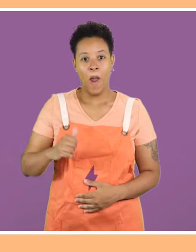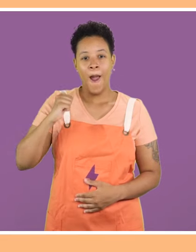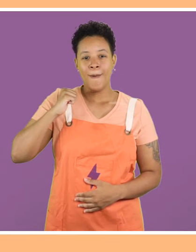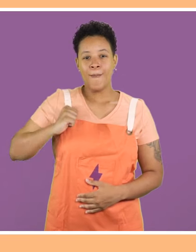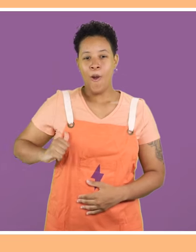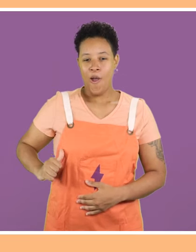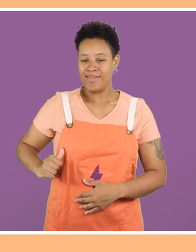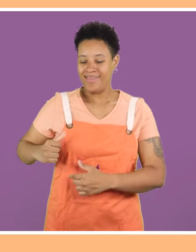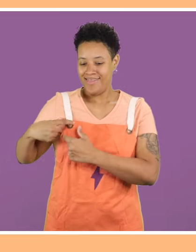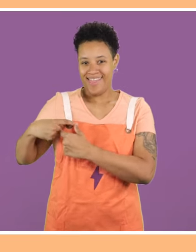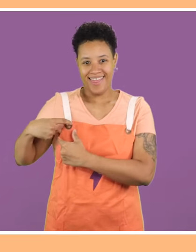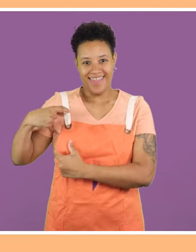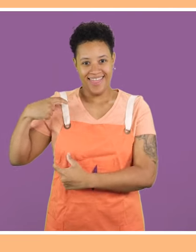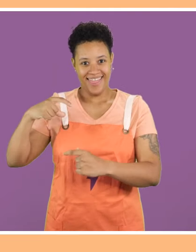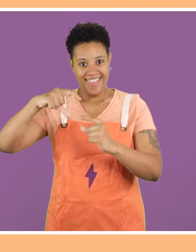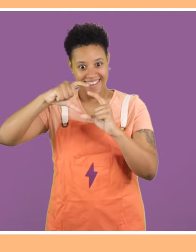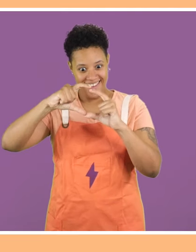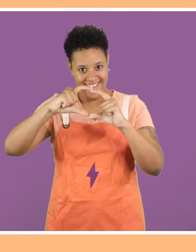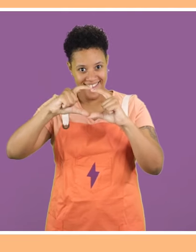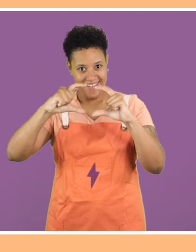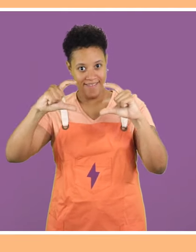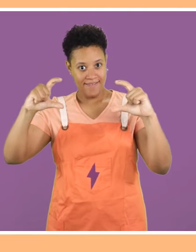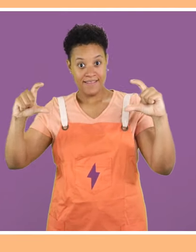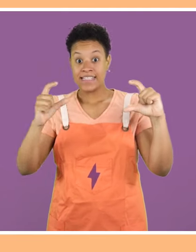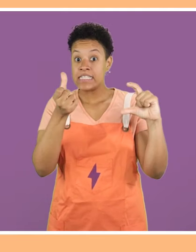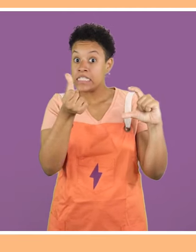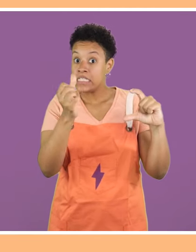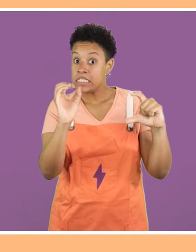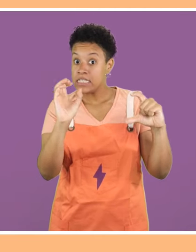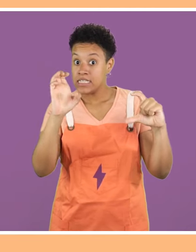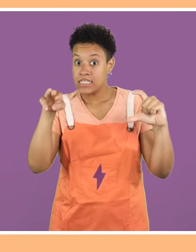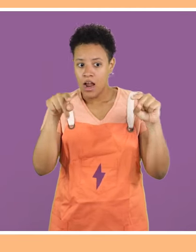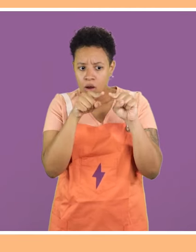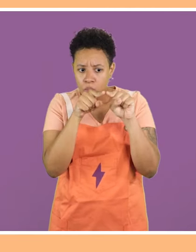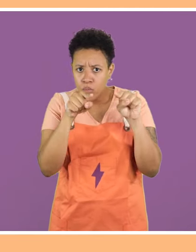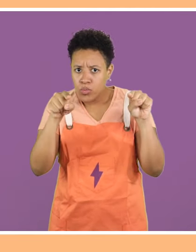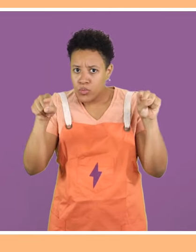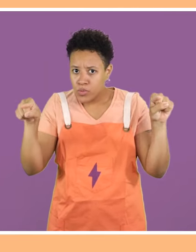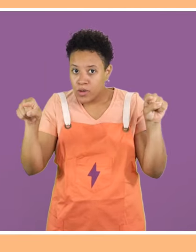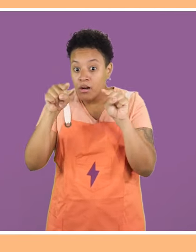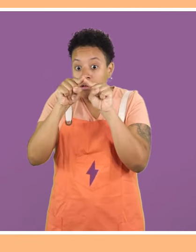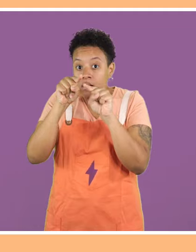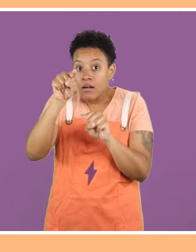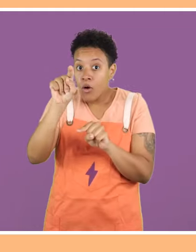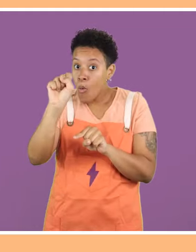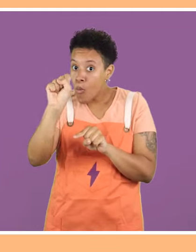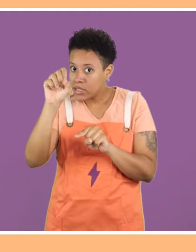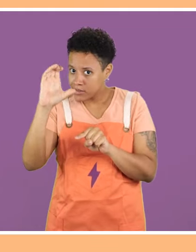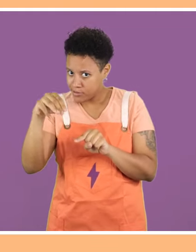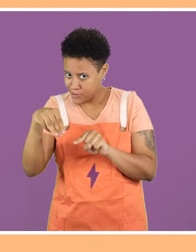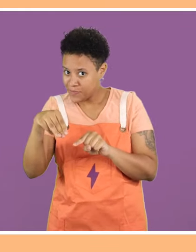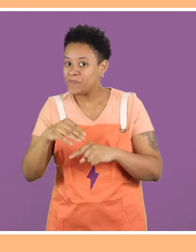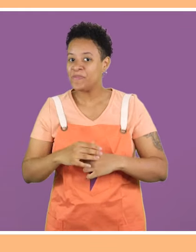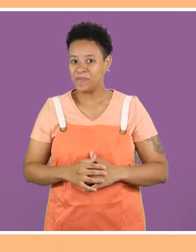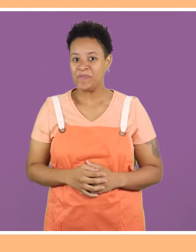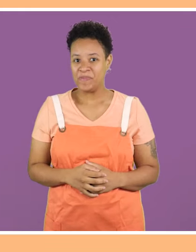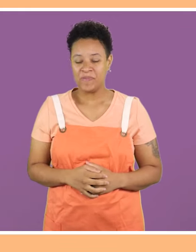Para as alças, corte 2 pedaços de 60 centímetros de comprimento por 8 centímetros de largura.